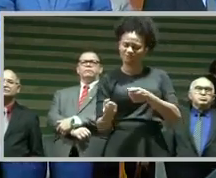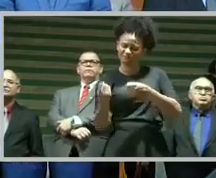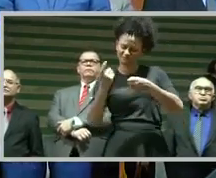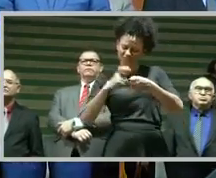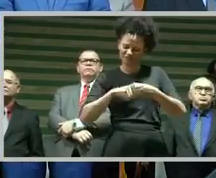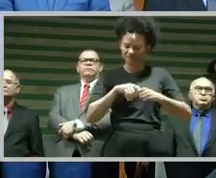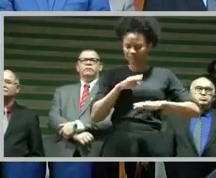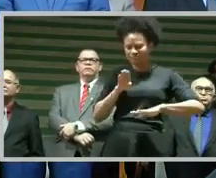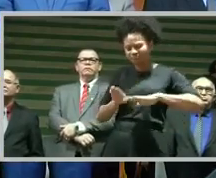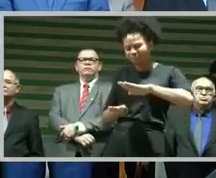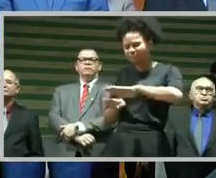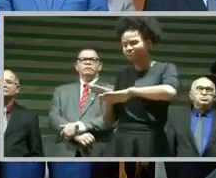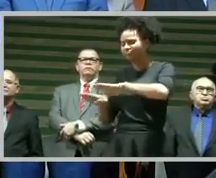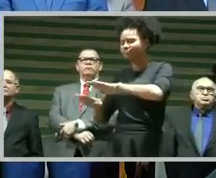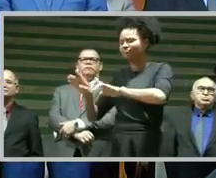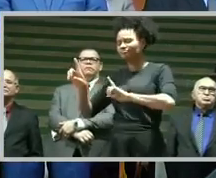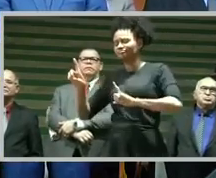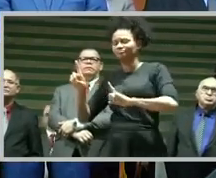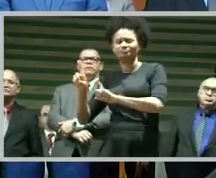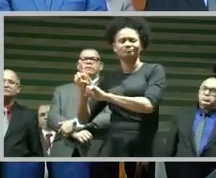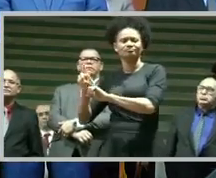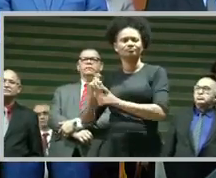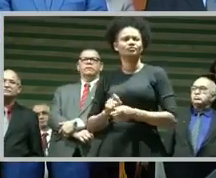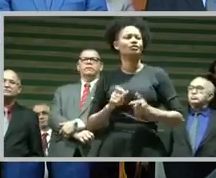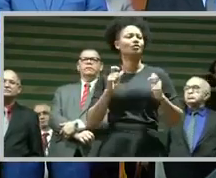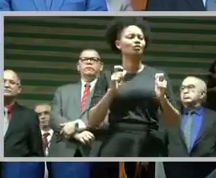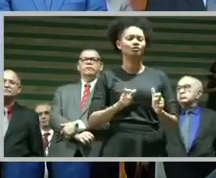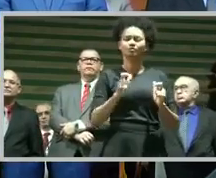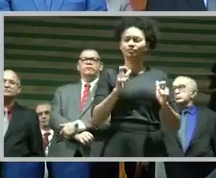para perto dele. Onde está você?